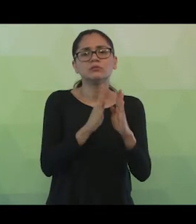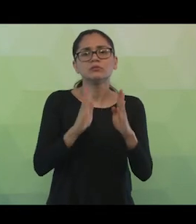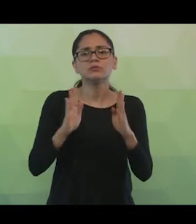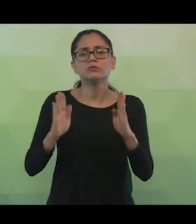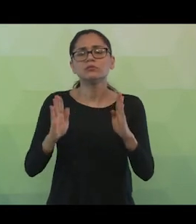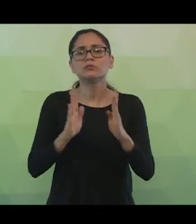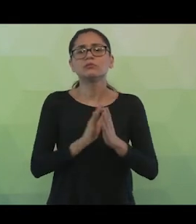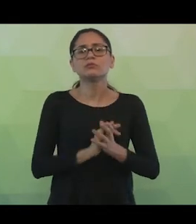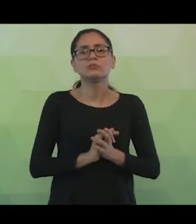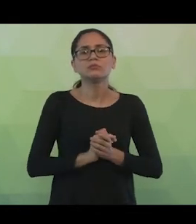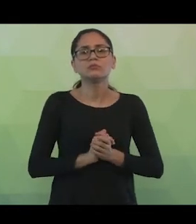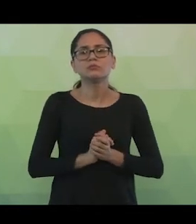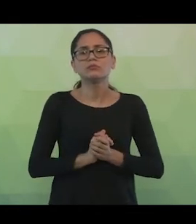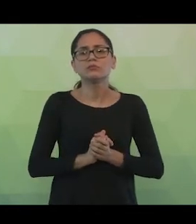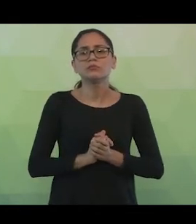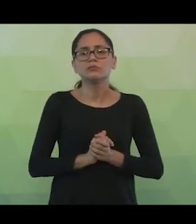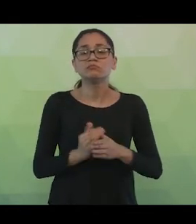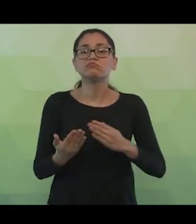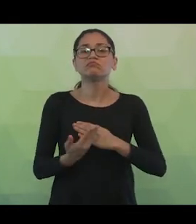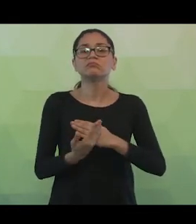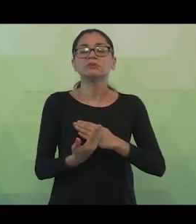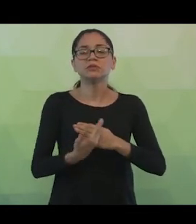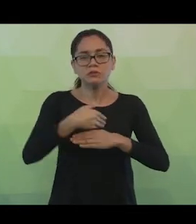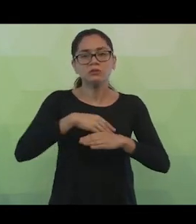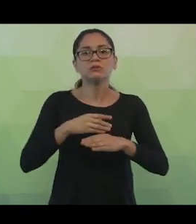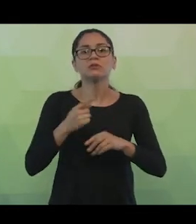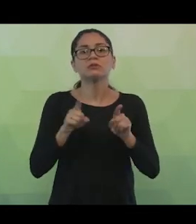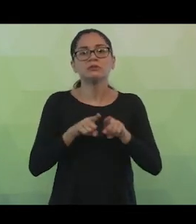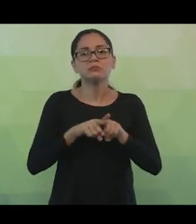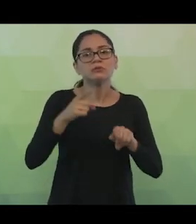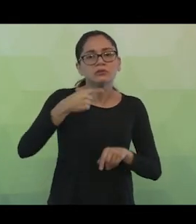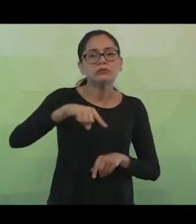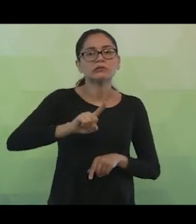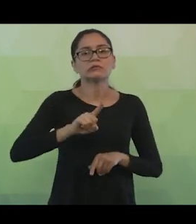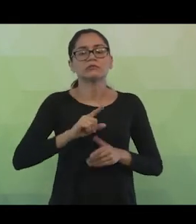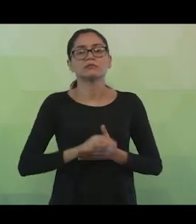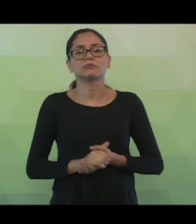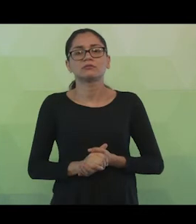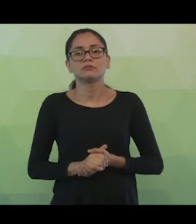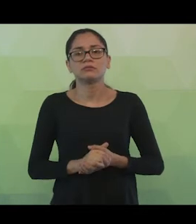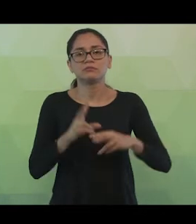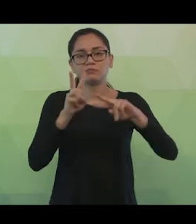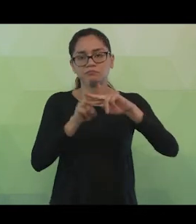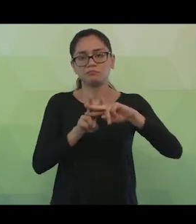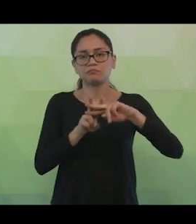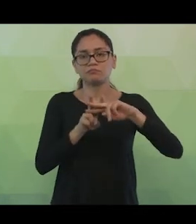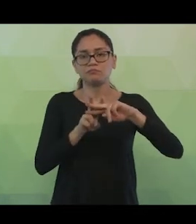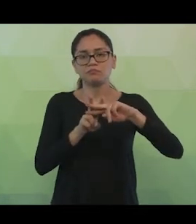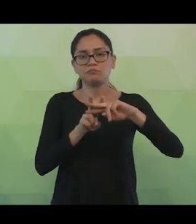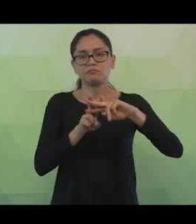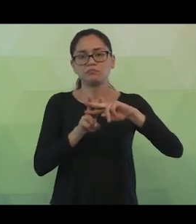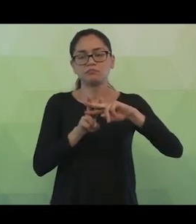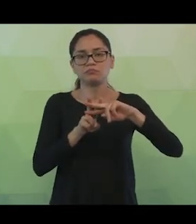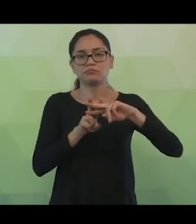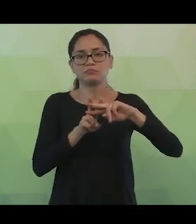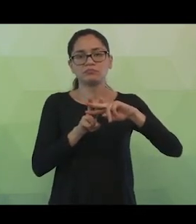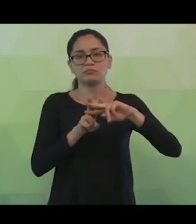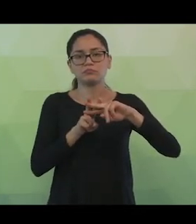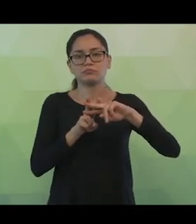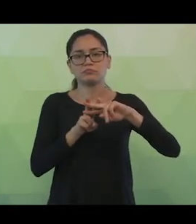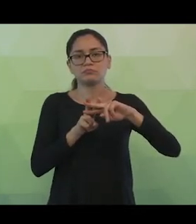biblioteca de entrada e saída, então vou dar lá tralha, quadrado ou redtag,